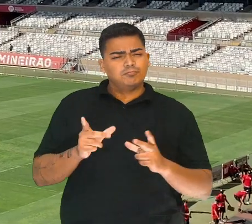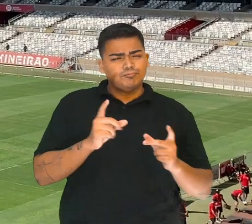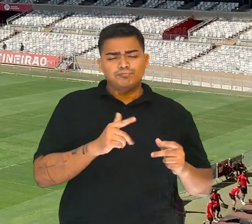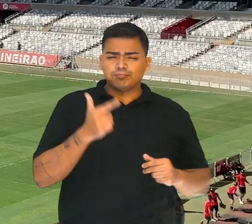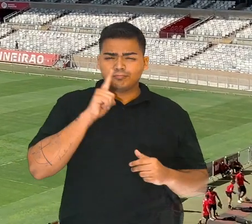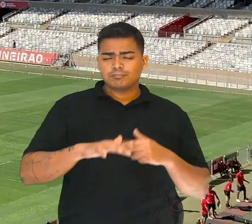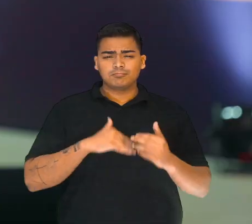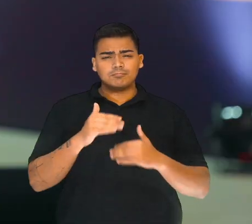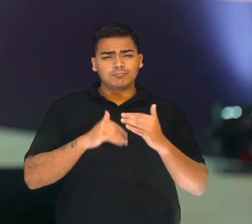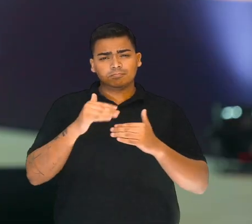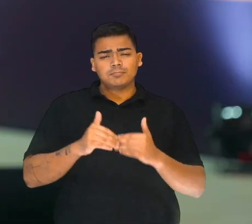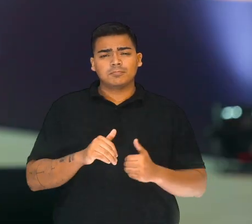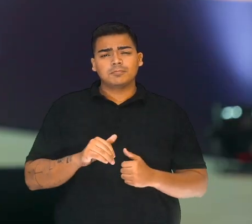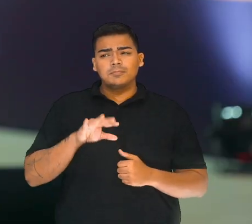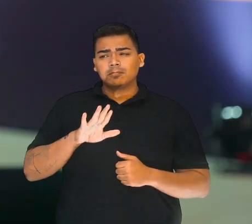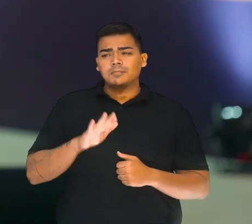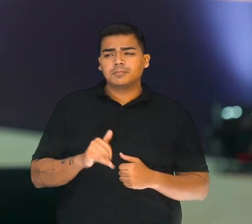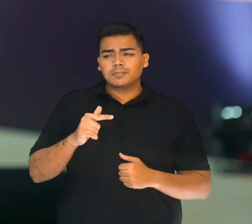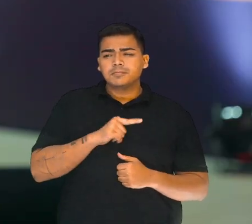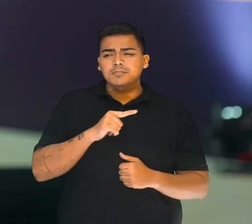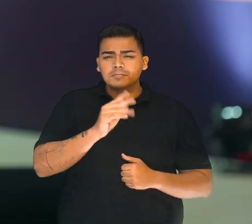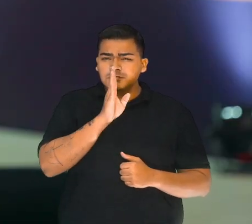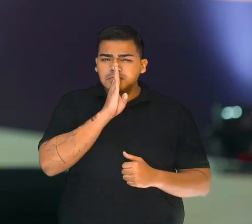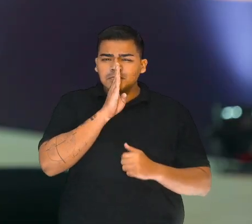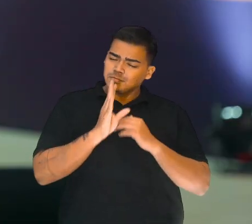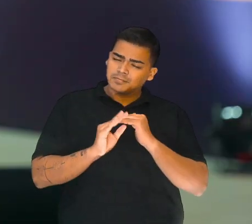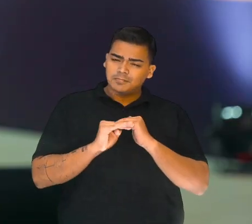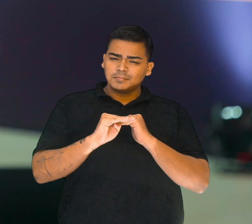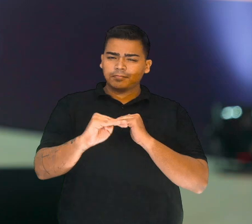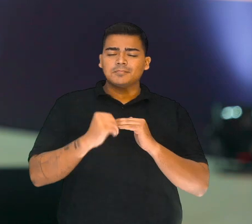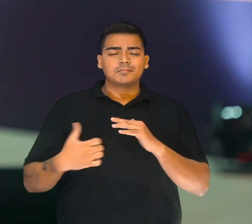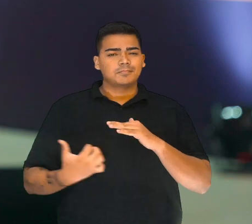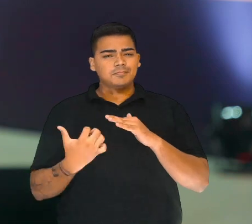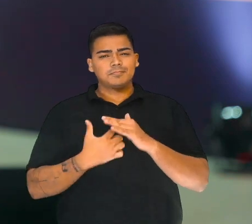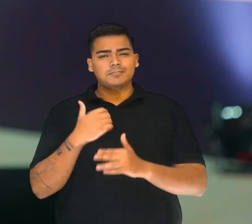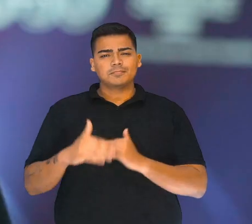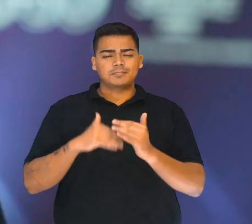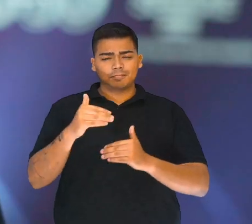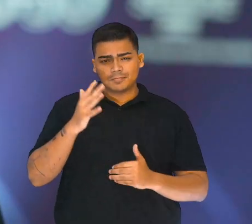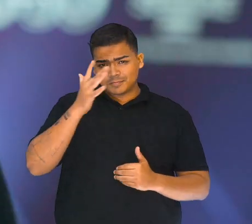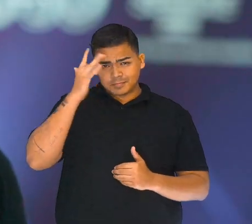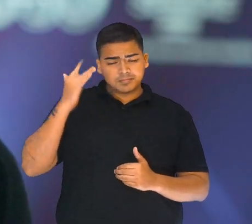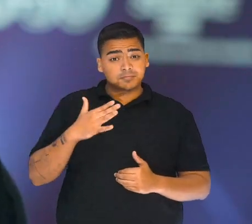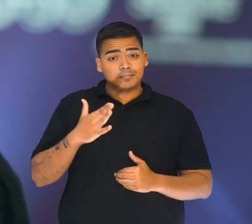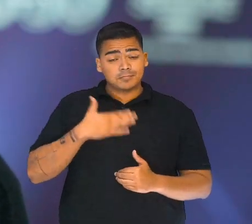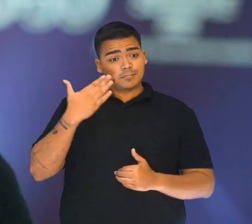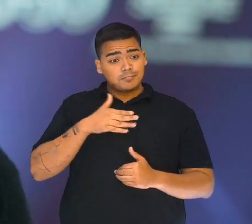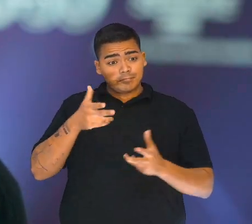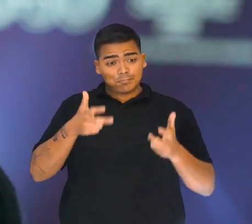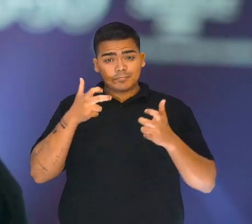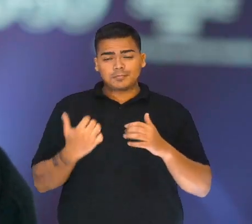estão mandando muito bem, estão simplesmente caladinhos ali, fazendo sua empresa crescer. E aí, quando as pessoas